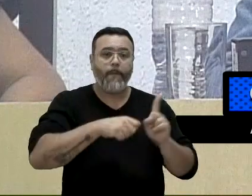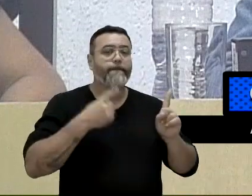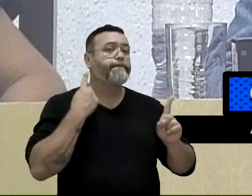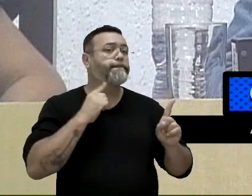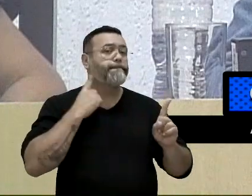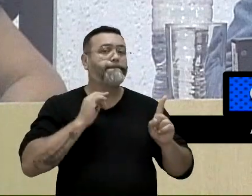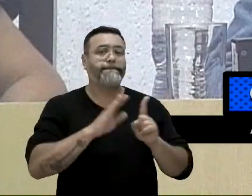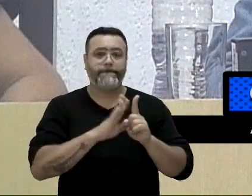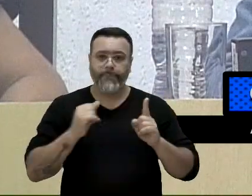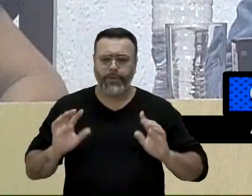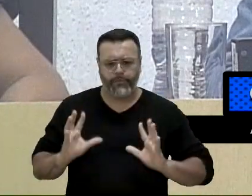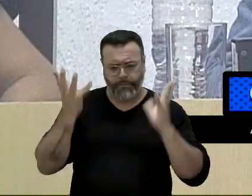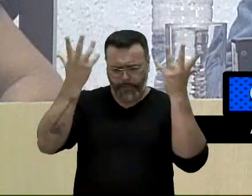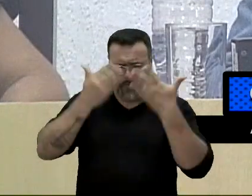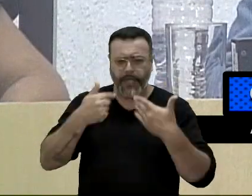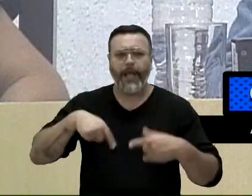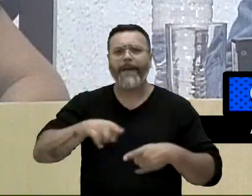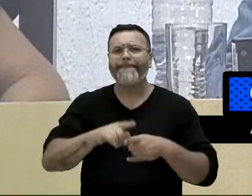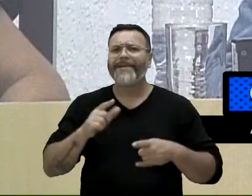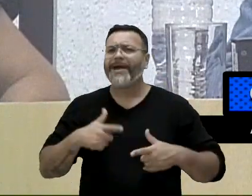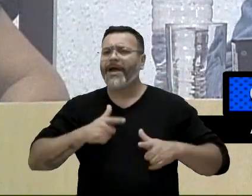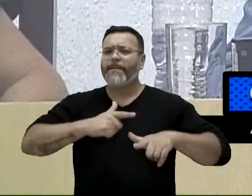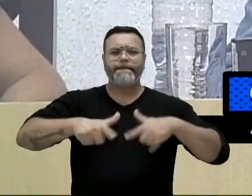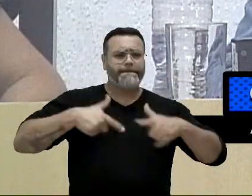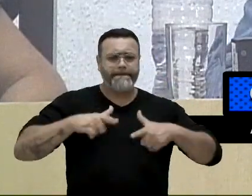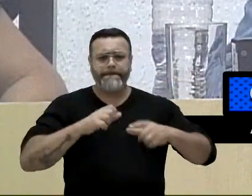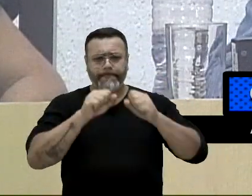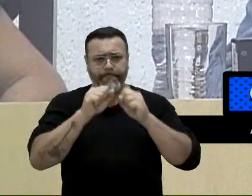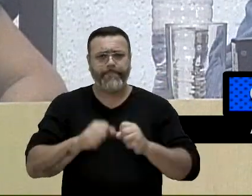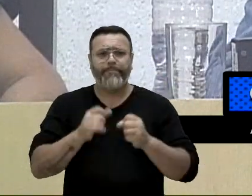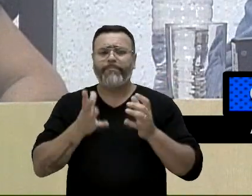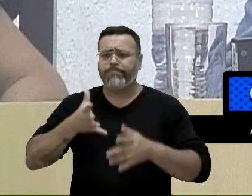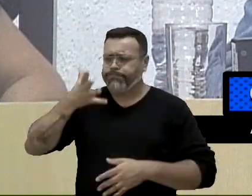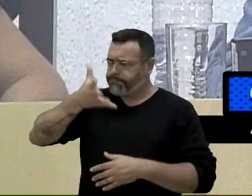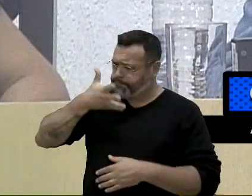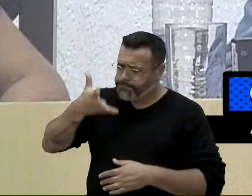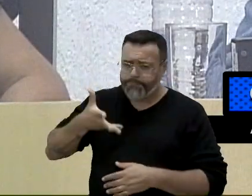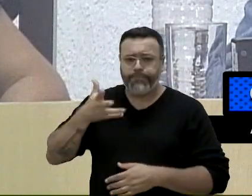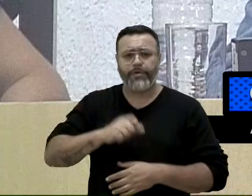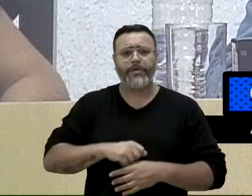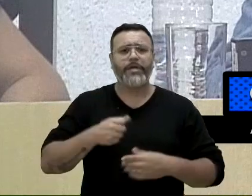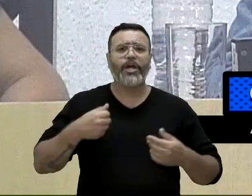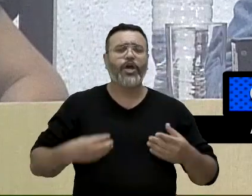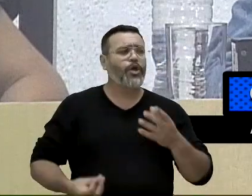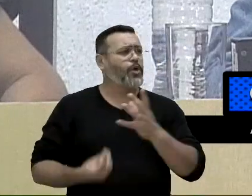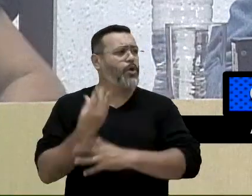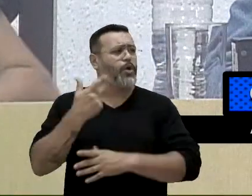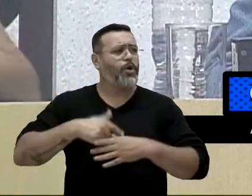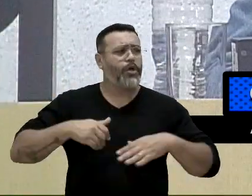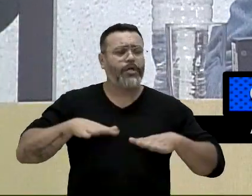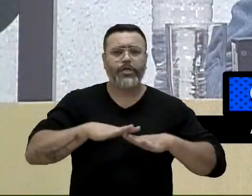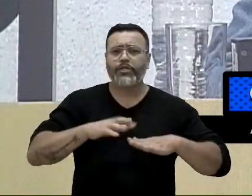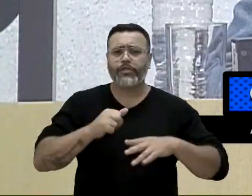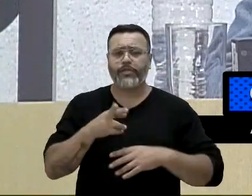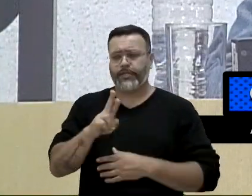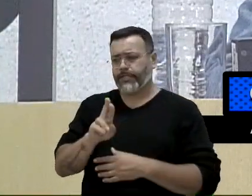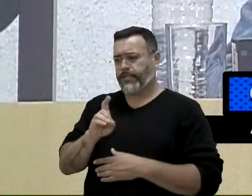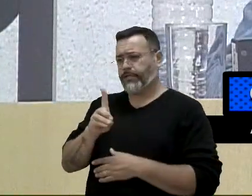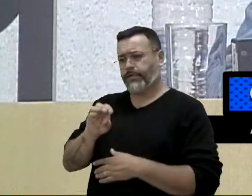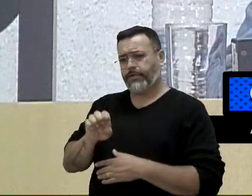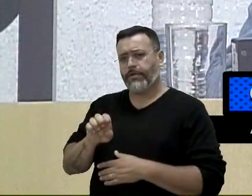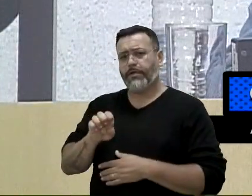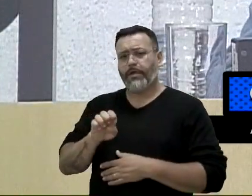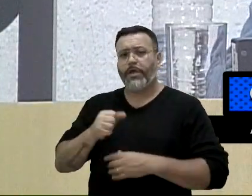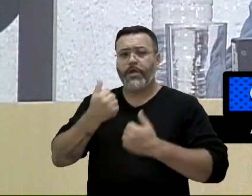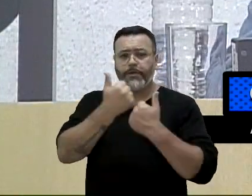mês dessa campanha, a gente vai poder trabalhar com palestras, a gente vai poder trabalhar com criações de redes de apoio, com discussões